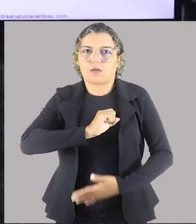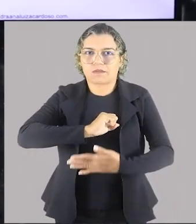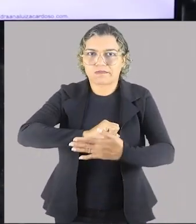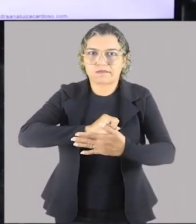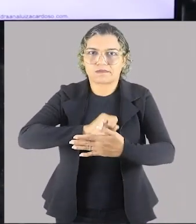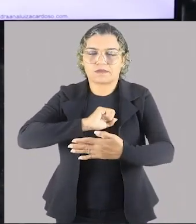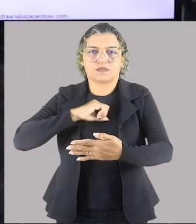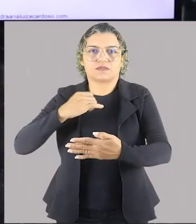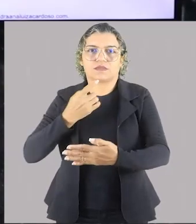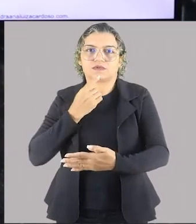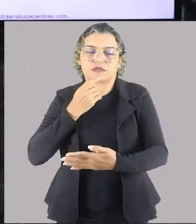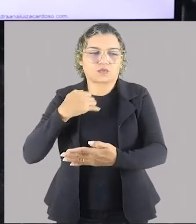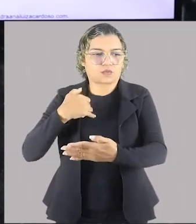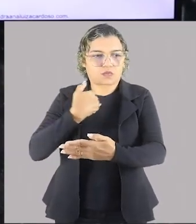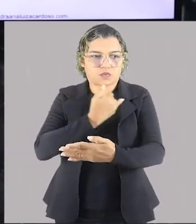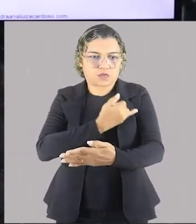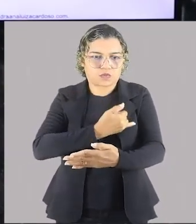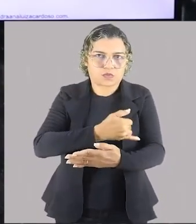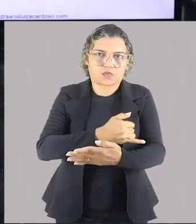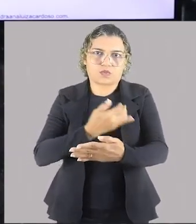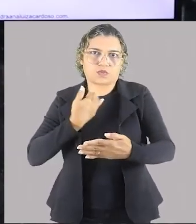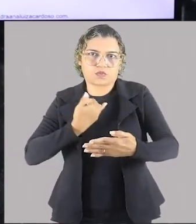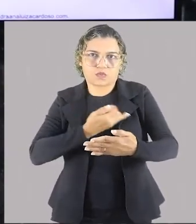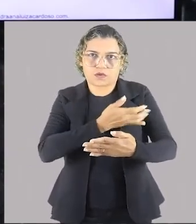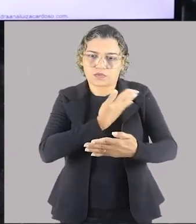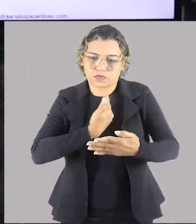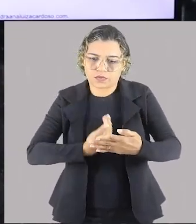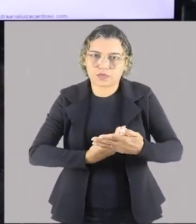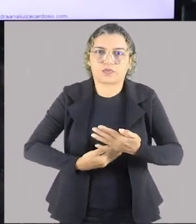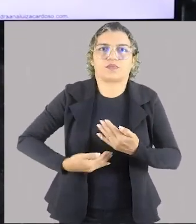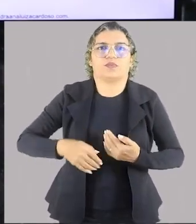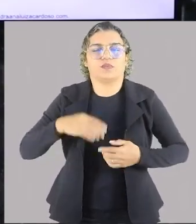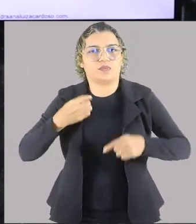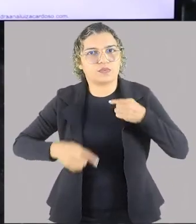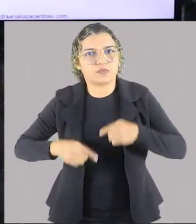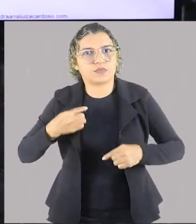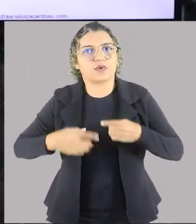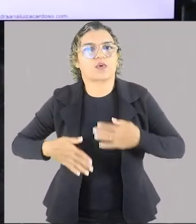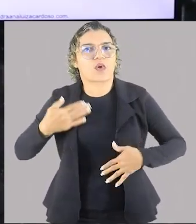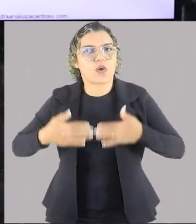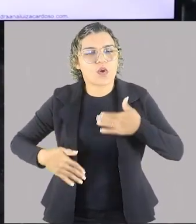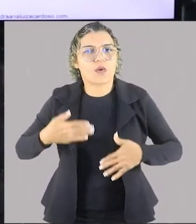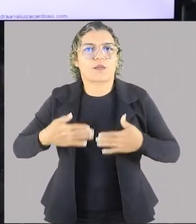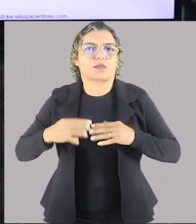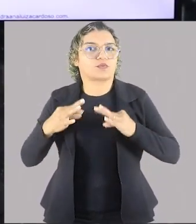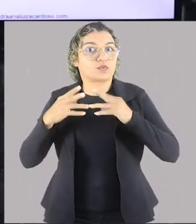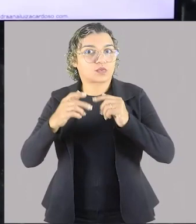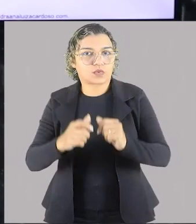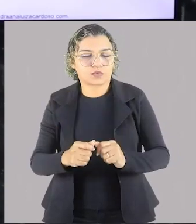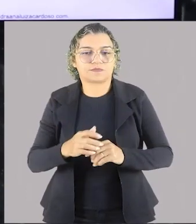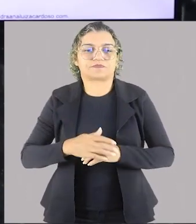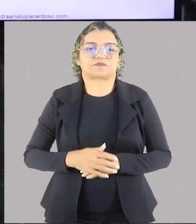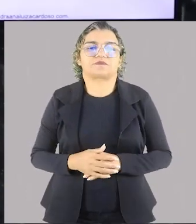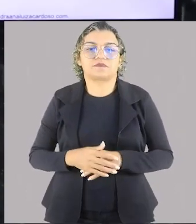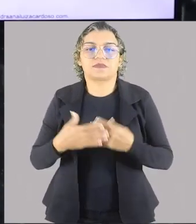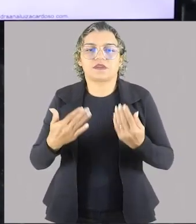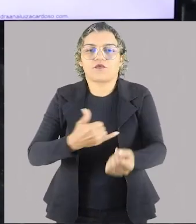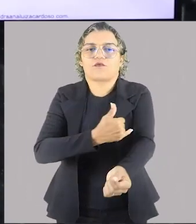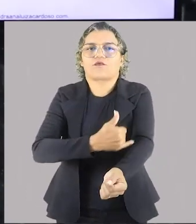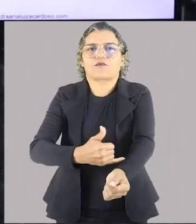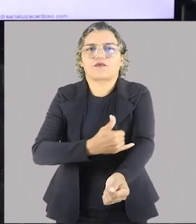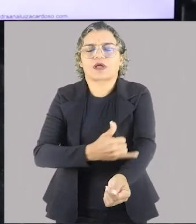para depois ir para os capilares, né, e para os vasos que vão irrigar toda a musculatura. Os vasos, eles têm